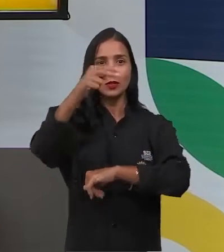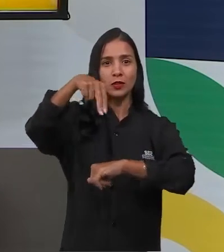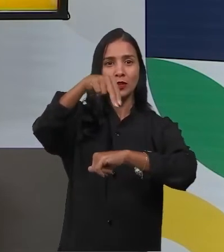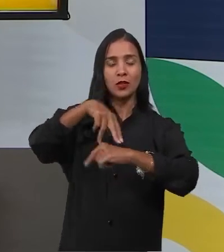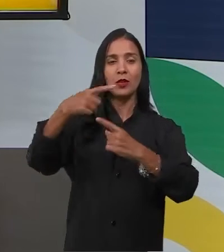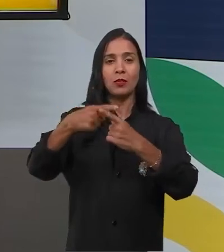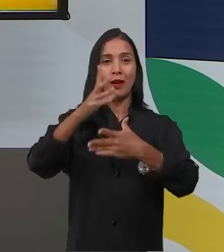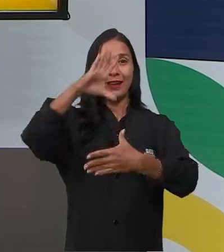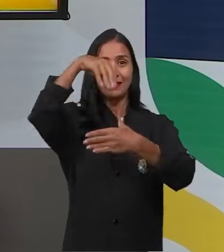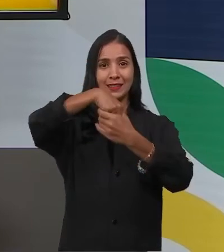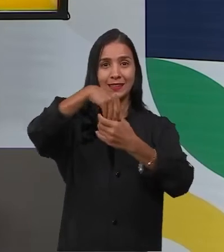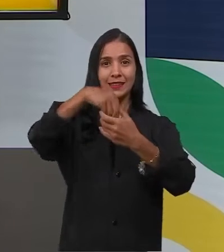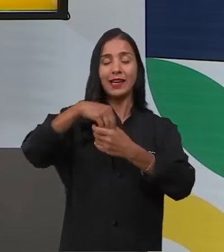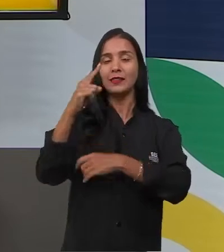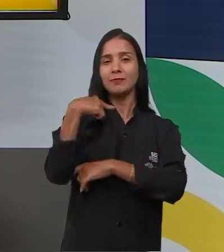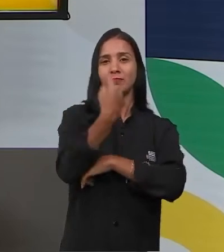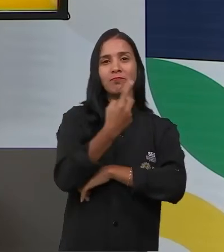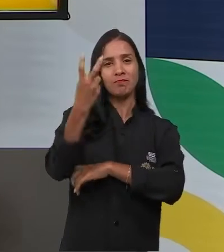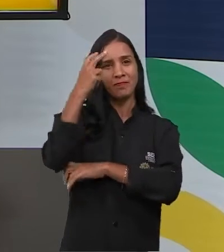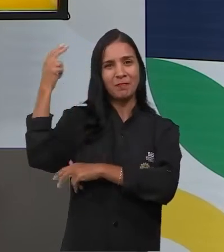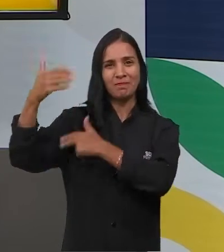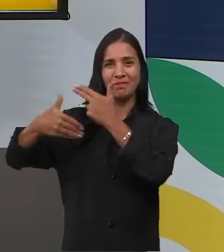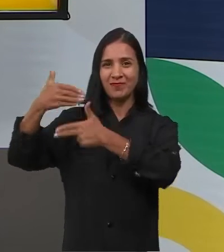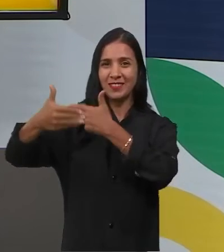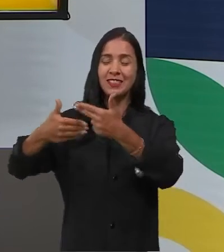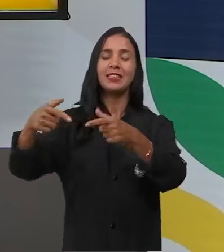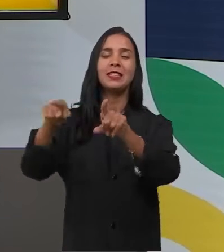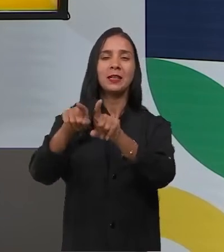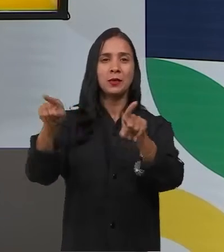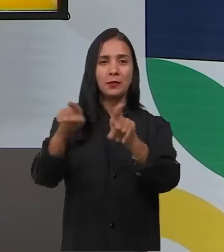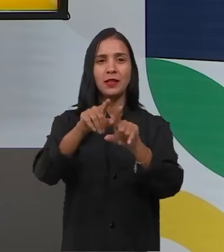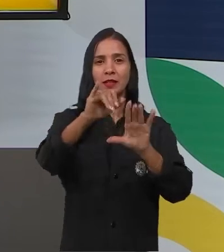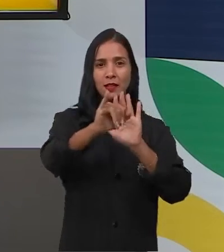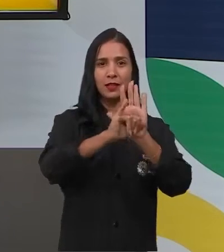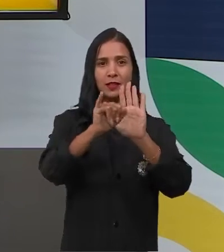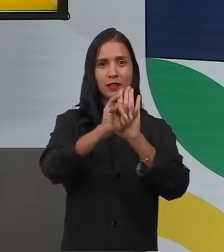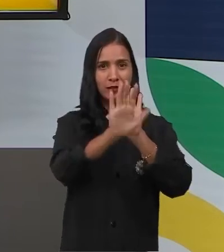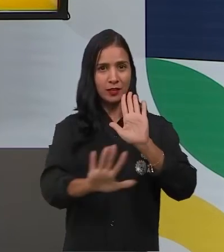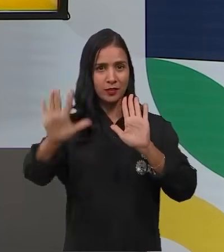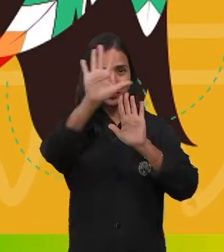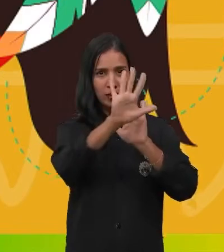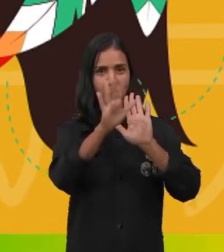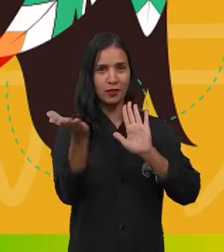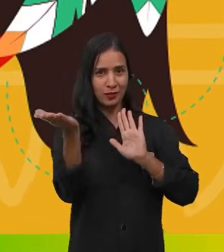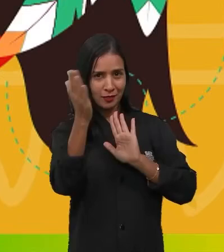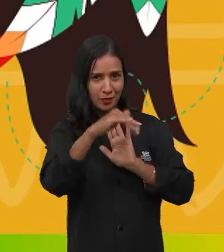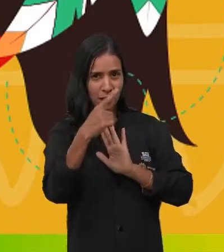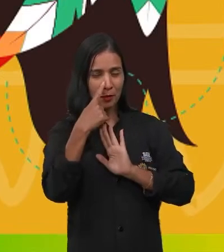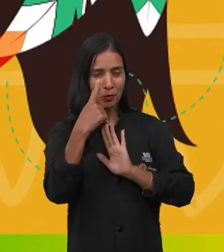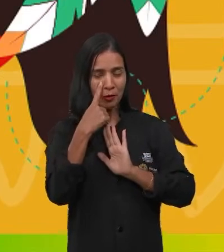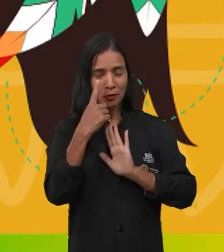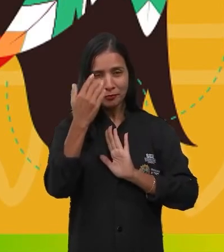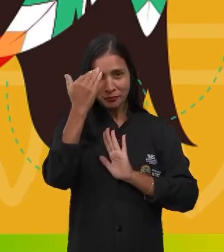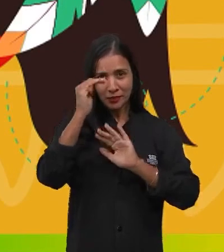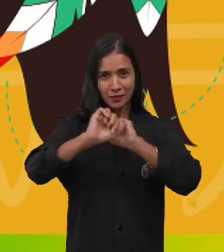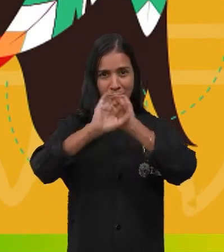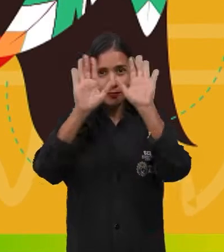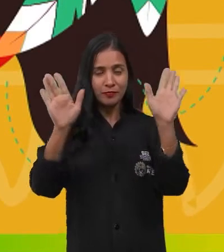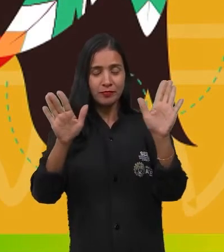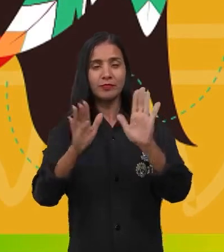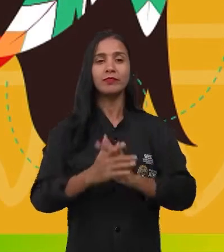enraizado dentro da formação e da construção identitária nacional. Compreendeu? Avança. Mas hoje